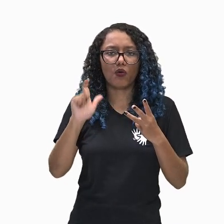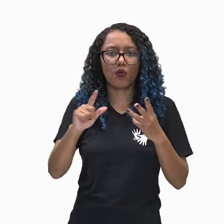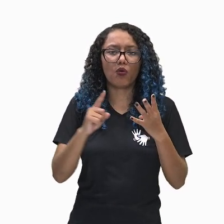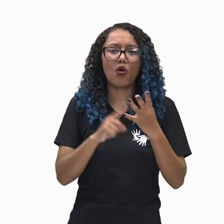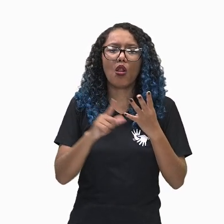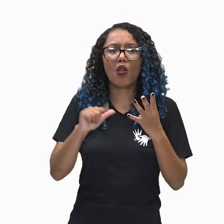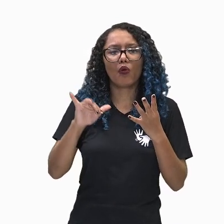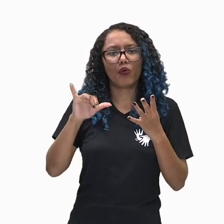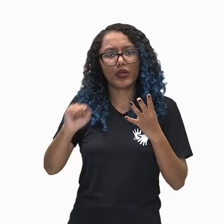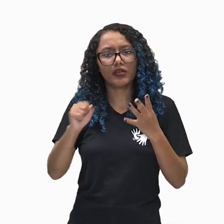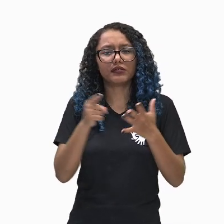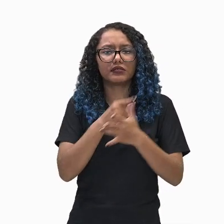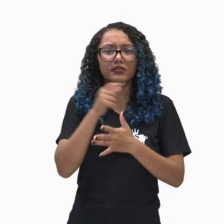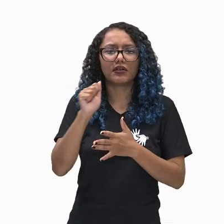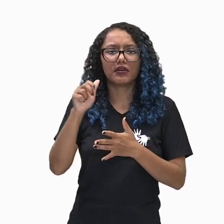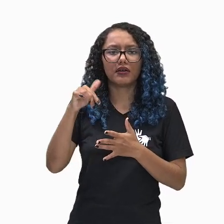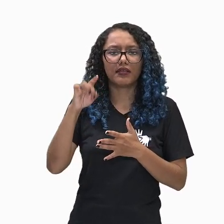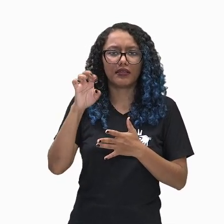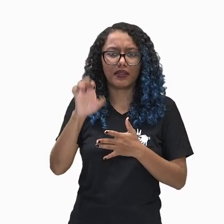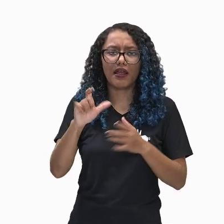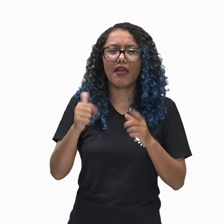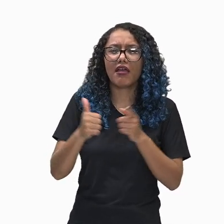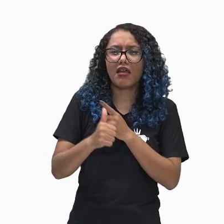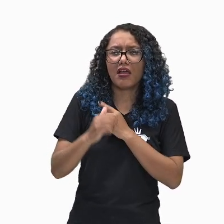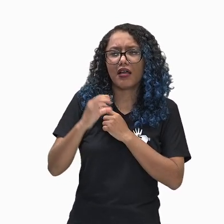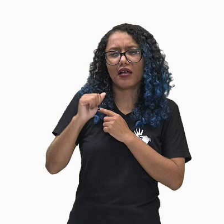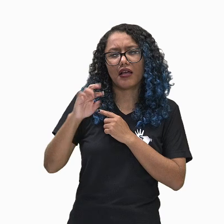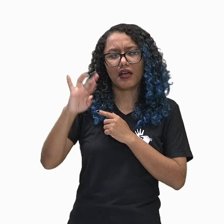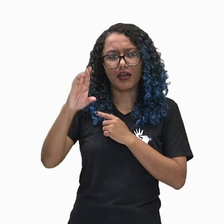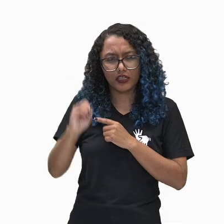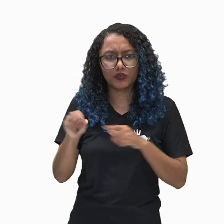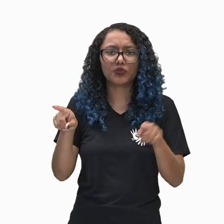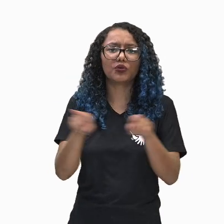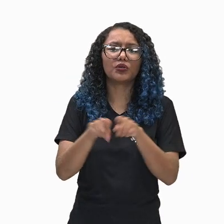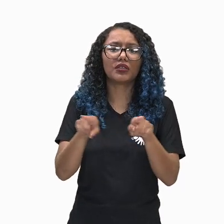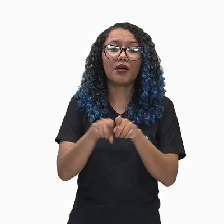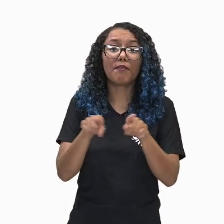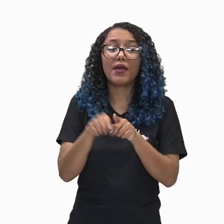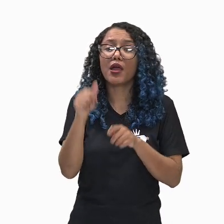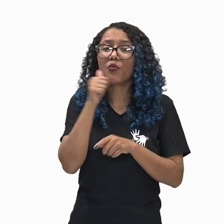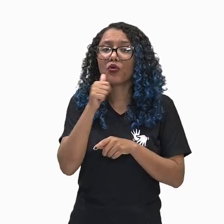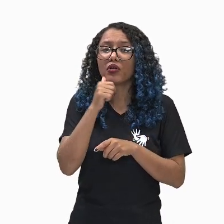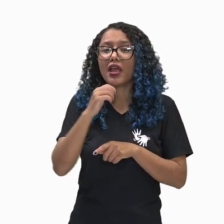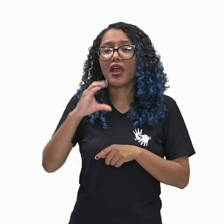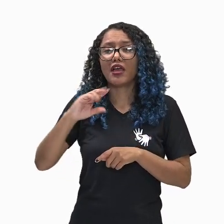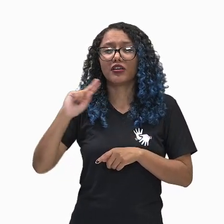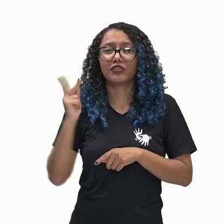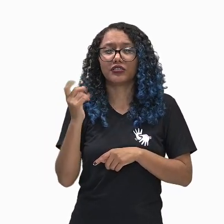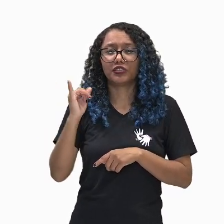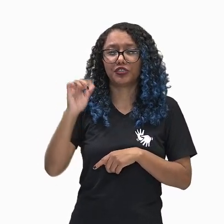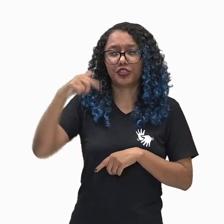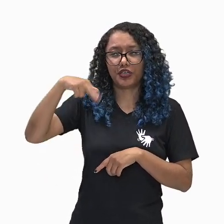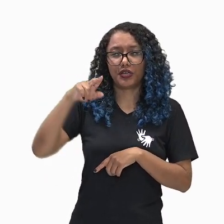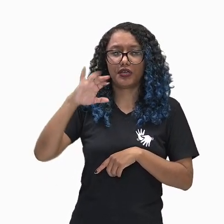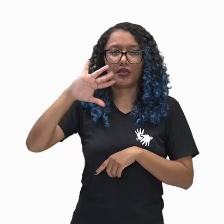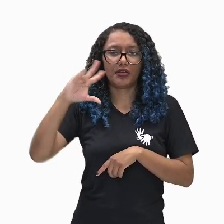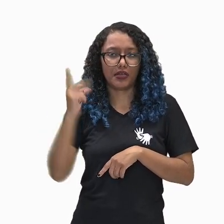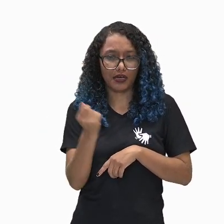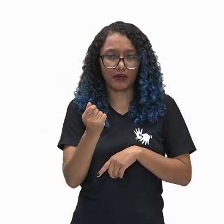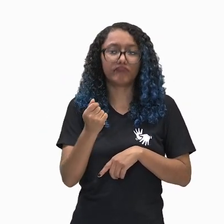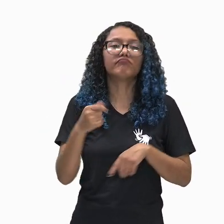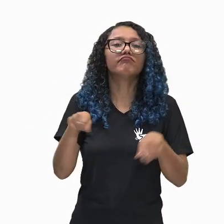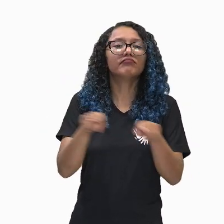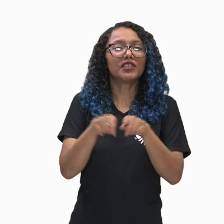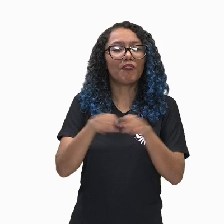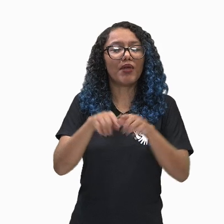André Rebouças, Castro Alves, contaram ainda, então, com o apoio de Chiquinha Gonzaga, tá? Parlamentares,